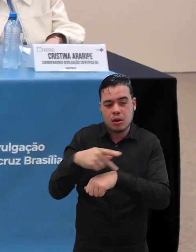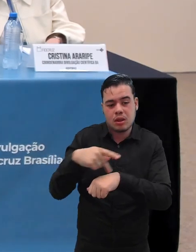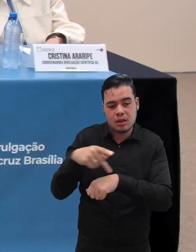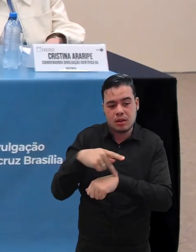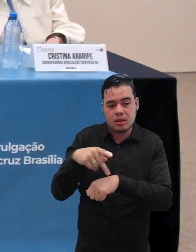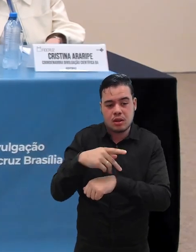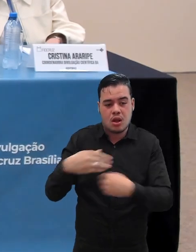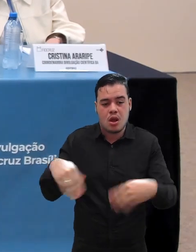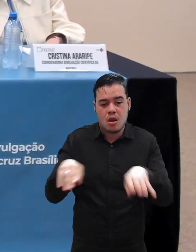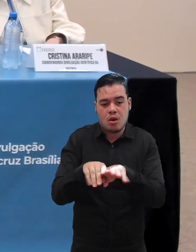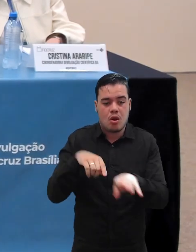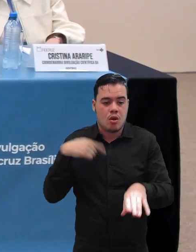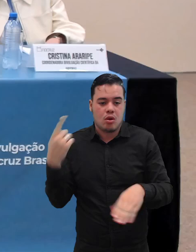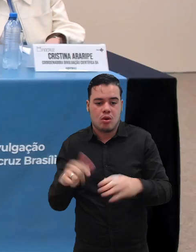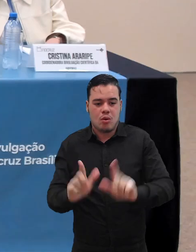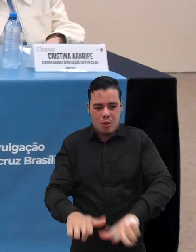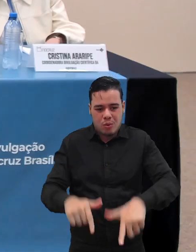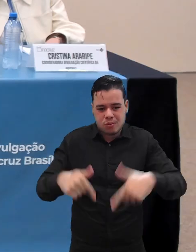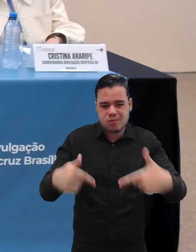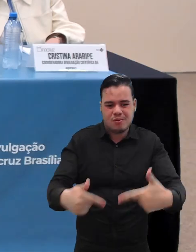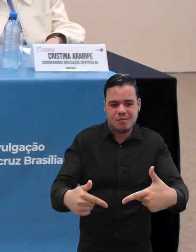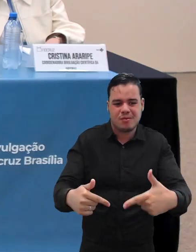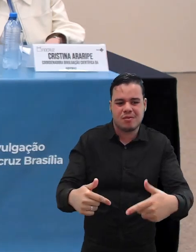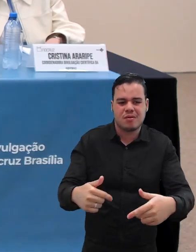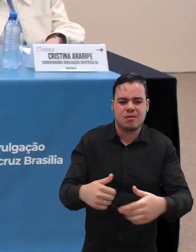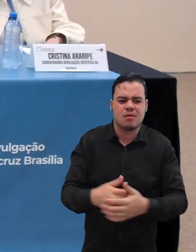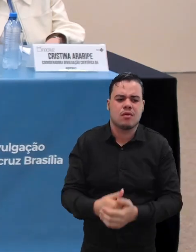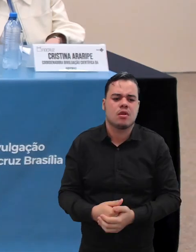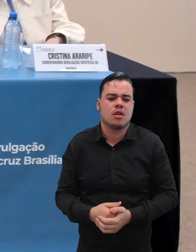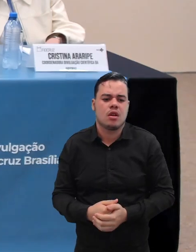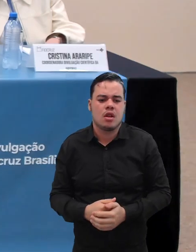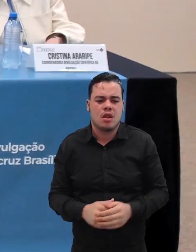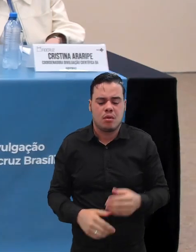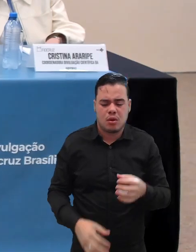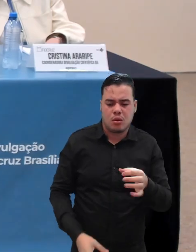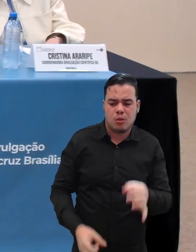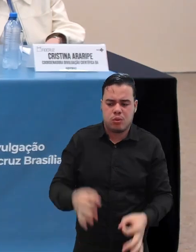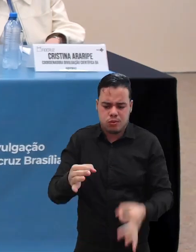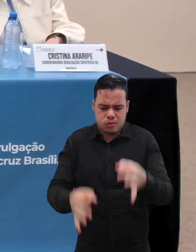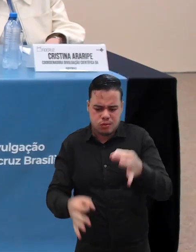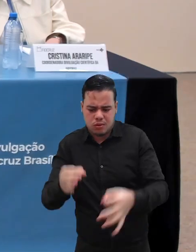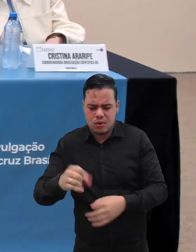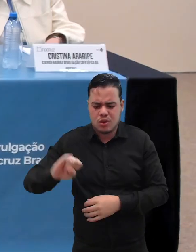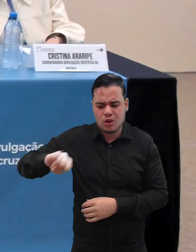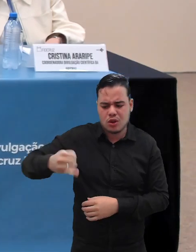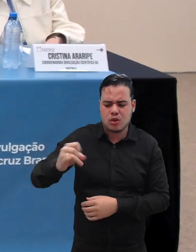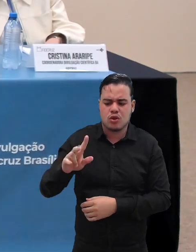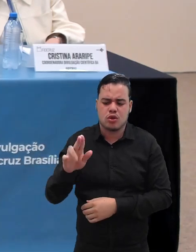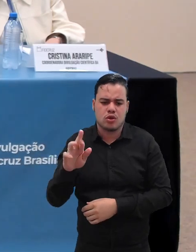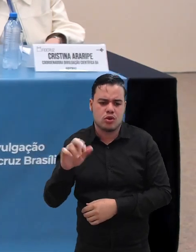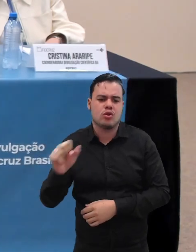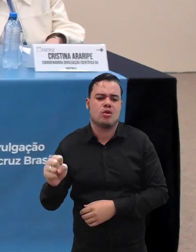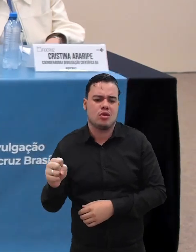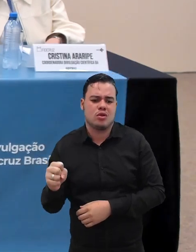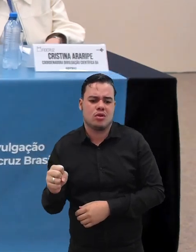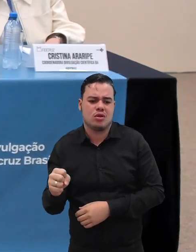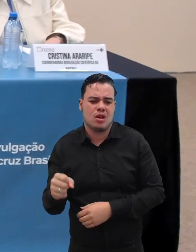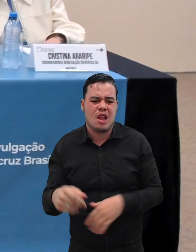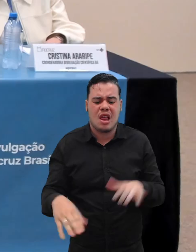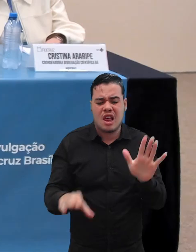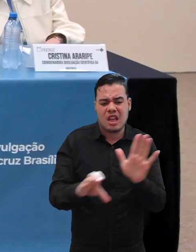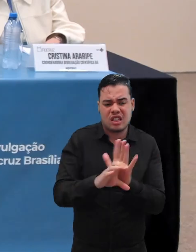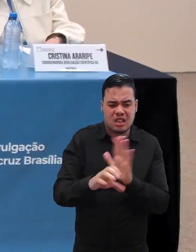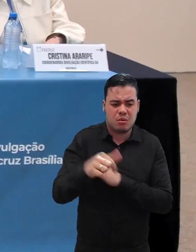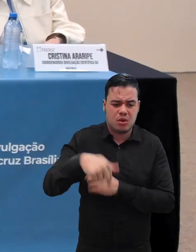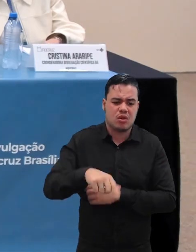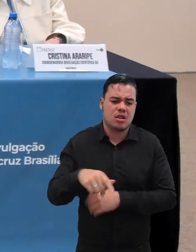enfrentar os setores rentistas que bancam a política de juros criminosa no nosso país. Isso é crime. É